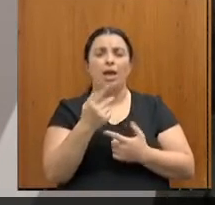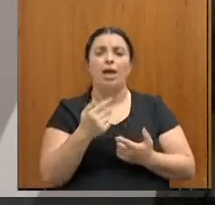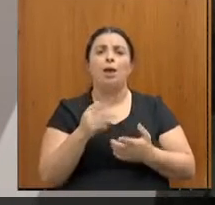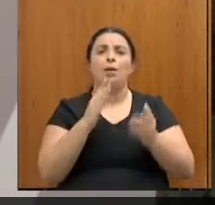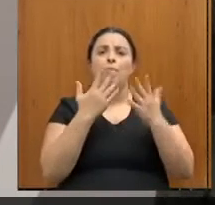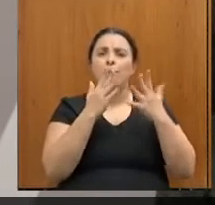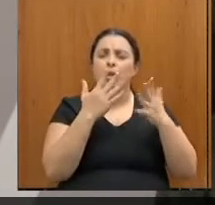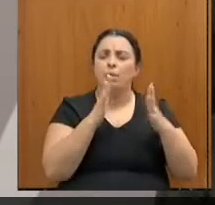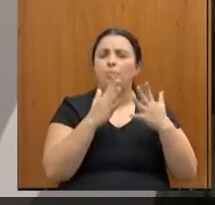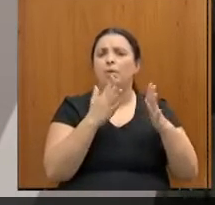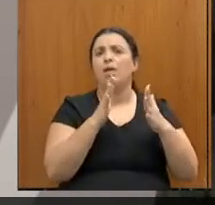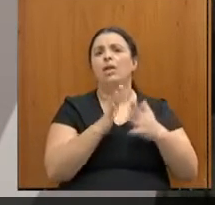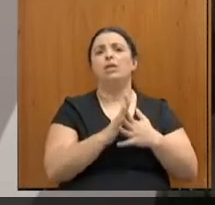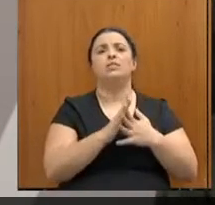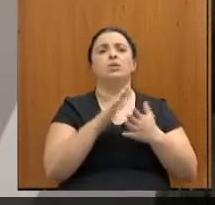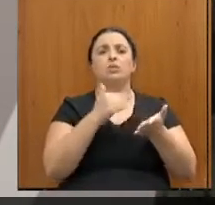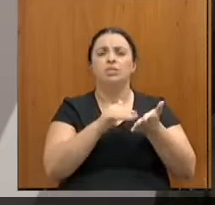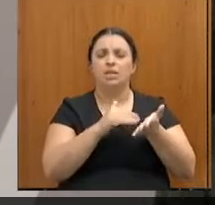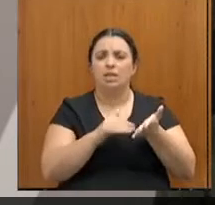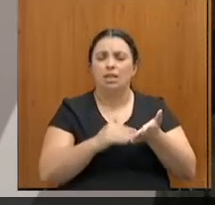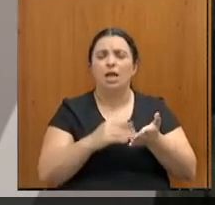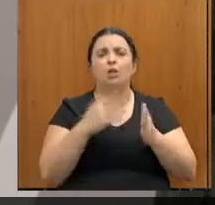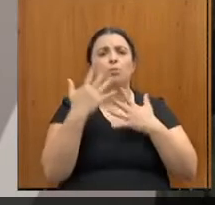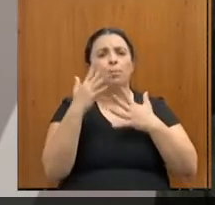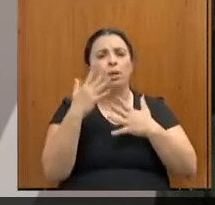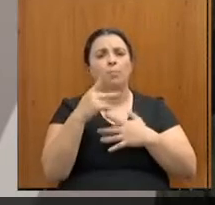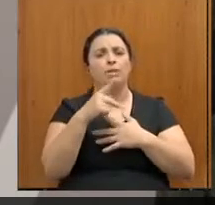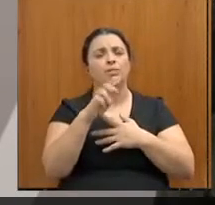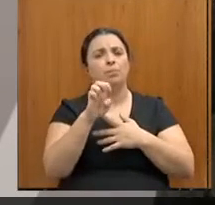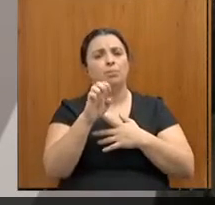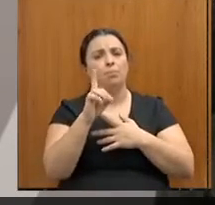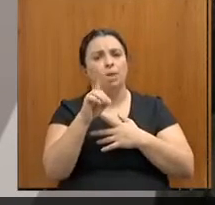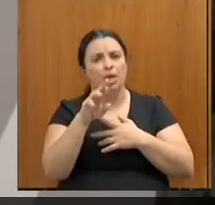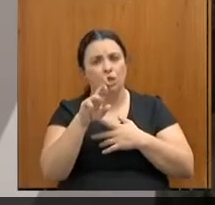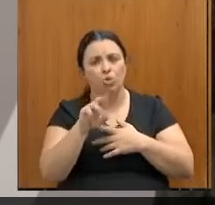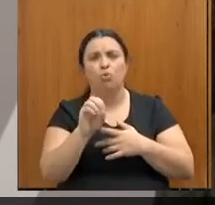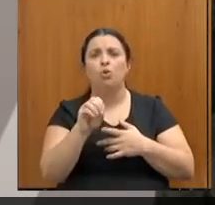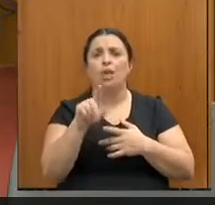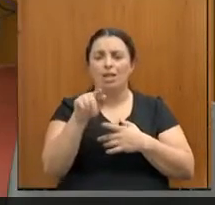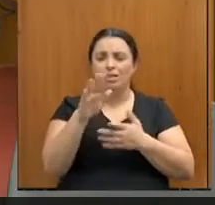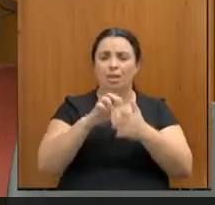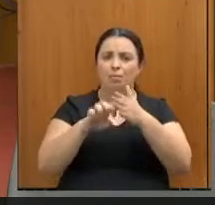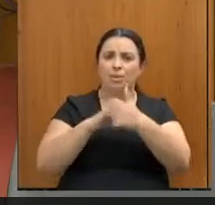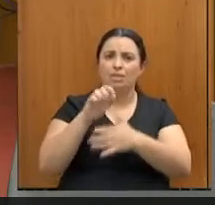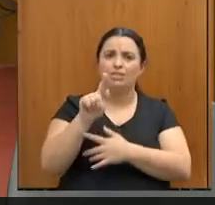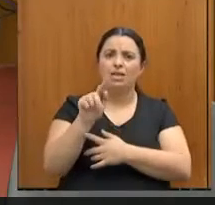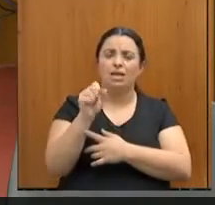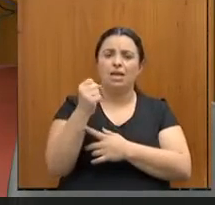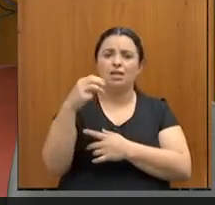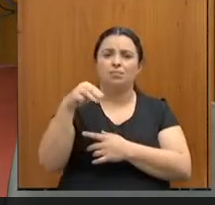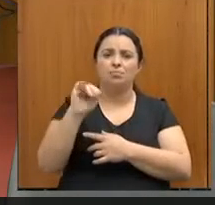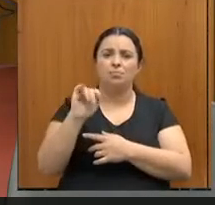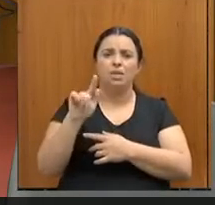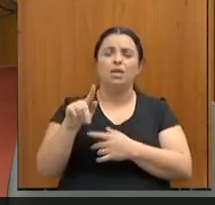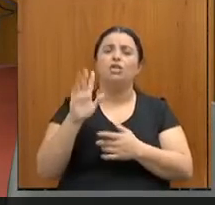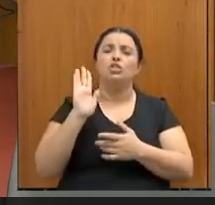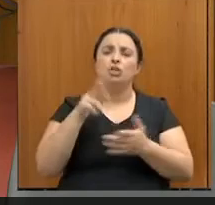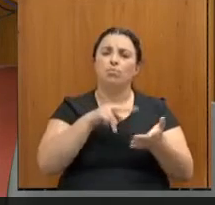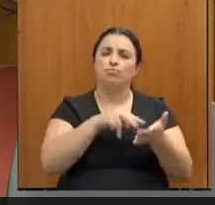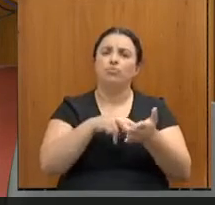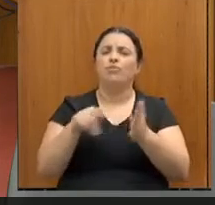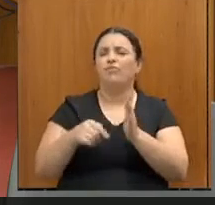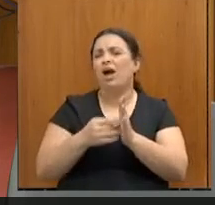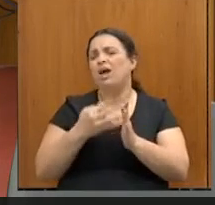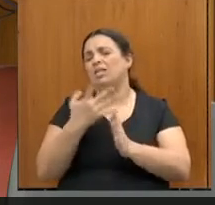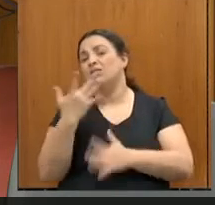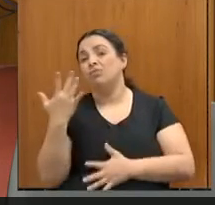ao Pedro da gasmig fazendo excelente trabalho já tivemos a várias vezes né levando os grupos né do segmento do transporte